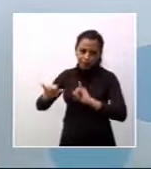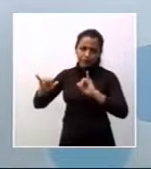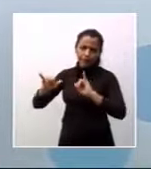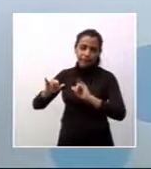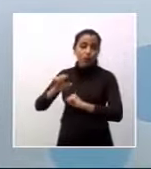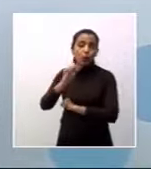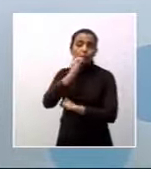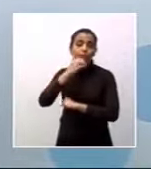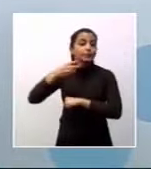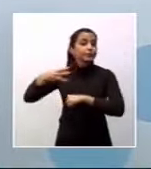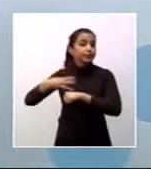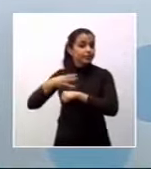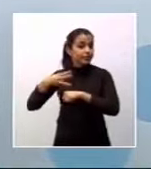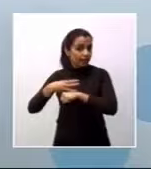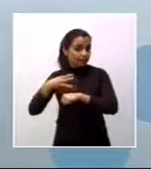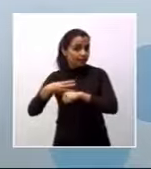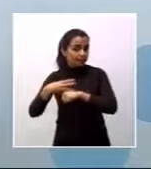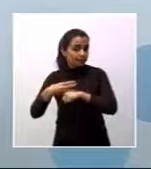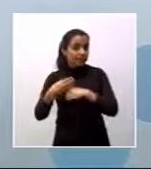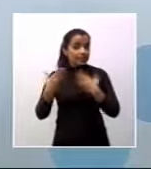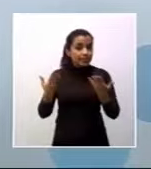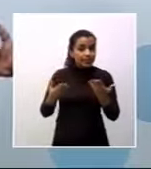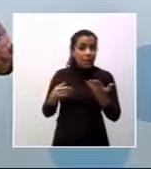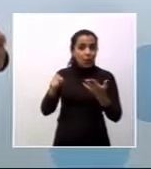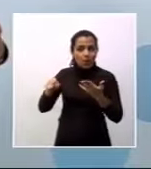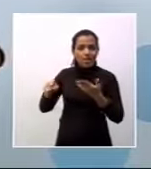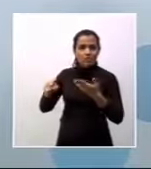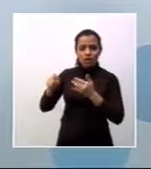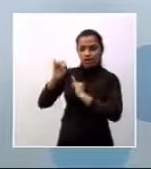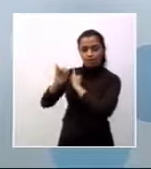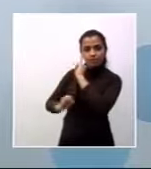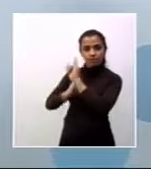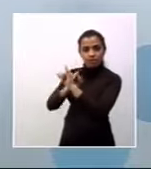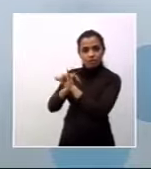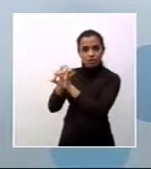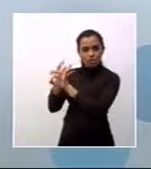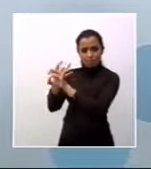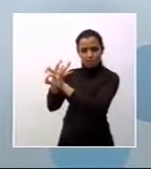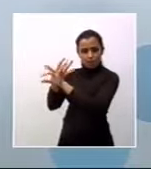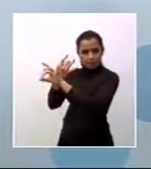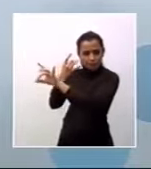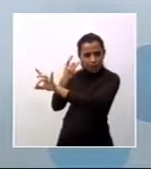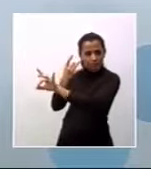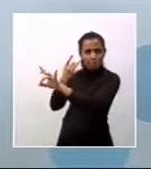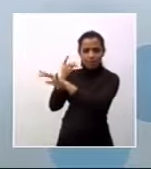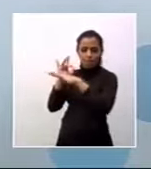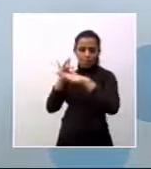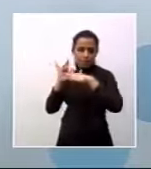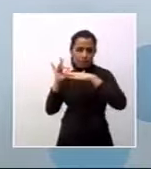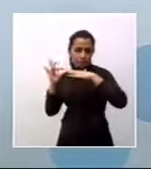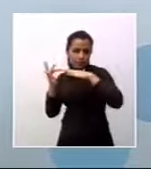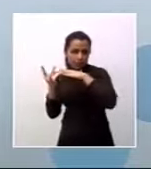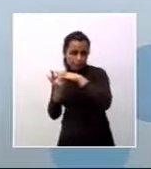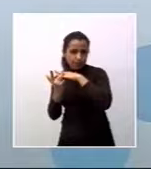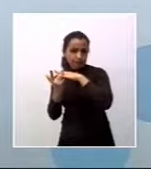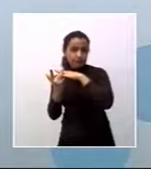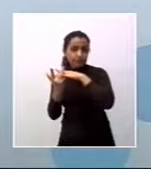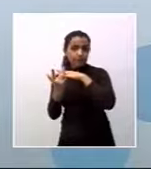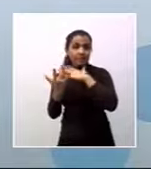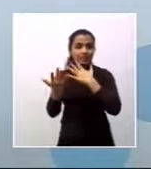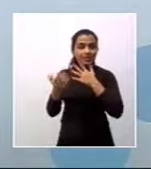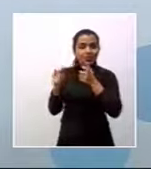tenho whatsapp então isso fez com que assim que nos crescessem e hoje tô nas eu vou usar assim pegar sem proporções ainda maiores